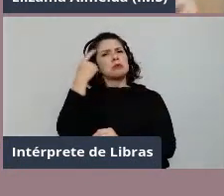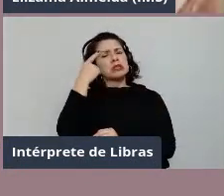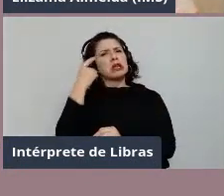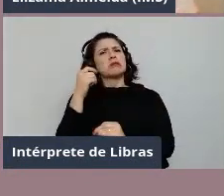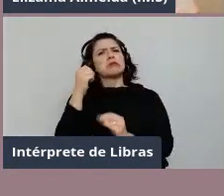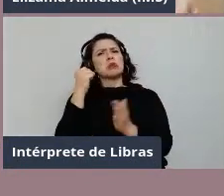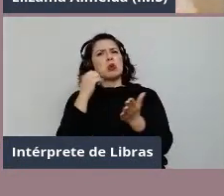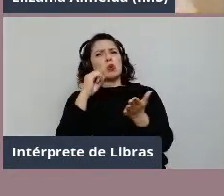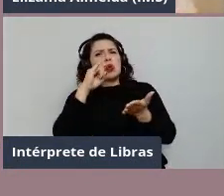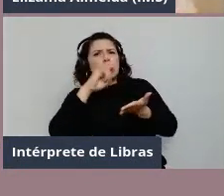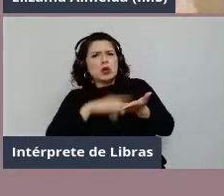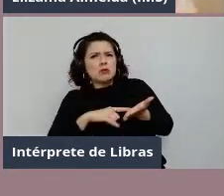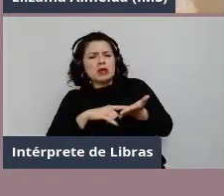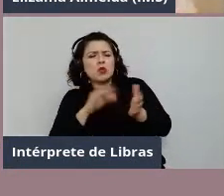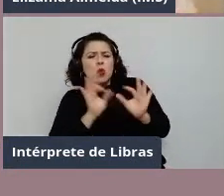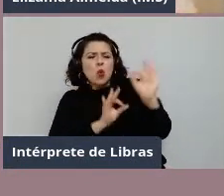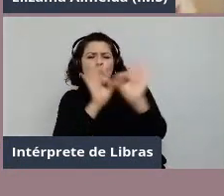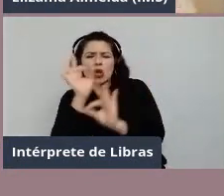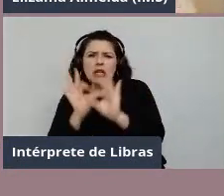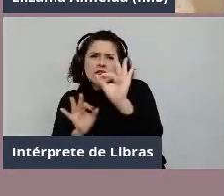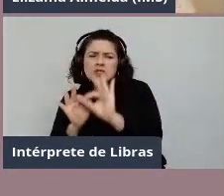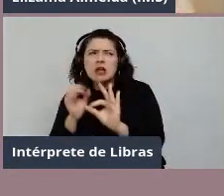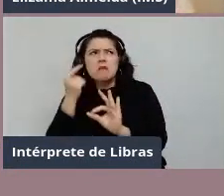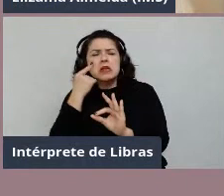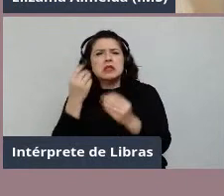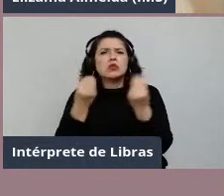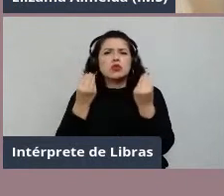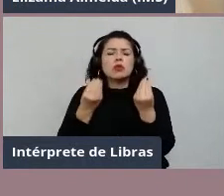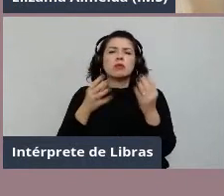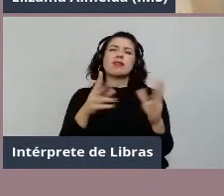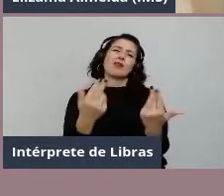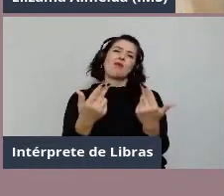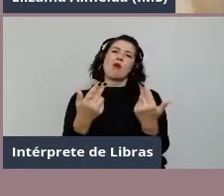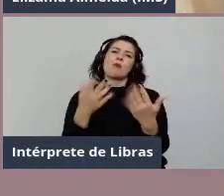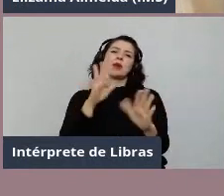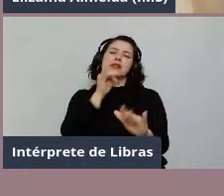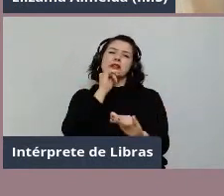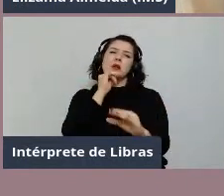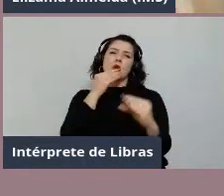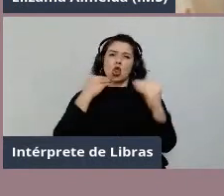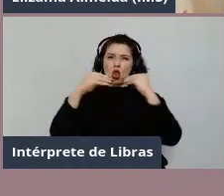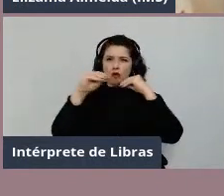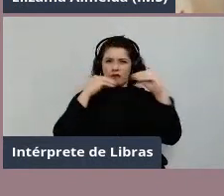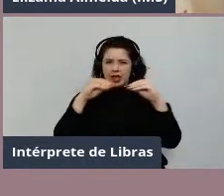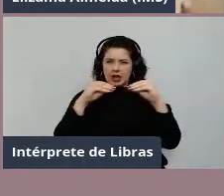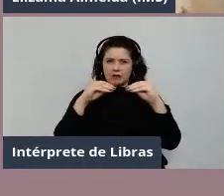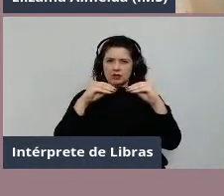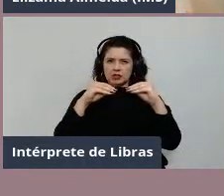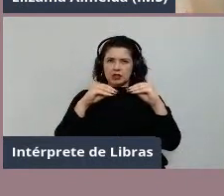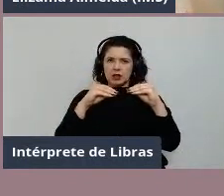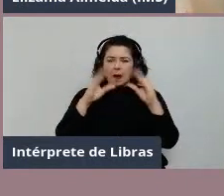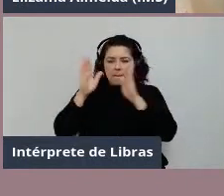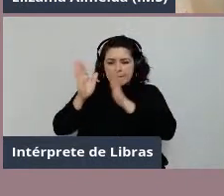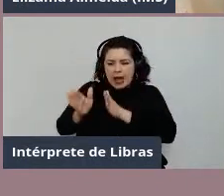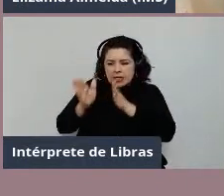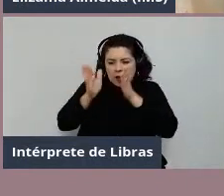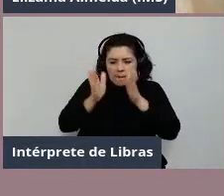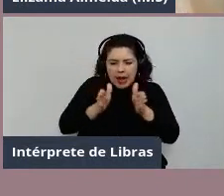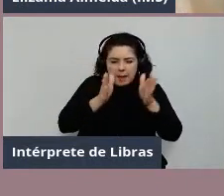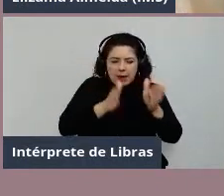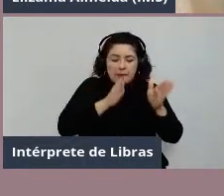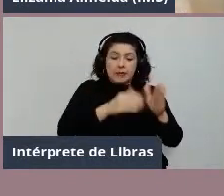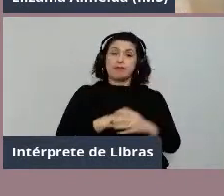vai começando a organizar a novela, né? A novela vai se colocando de pé. E, geralmente, essa letra é da Olga Borelli,